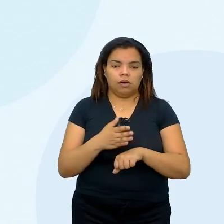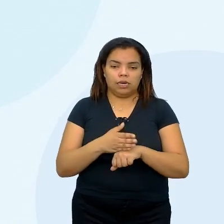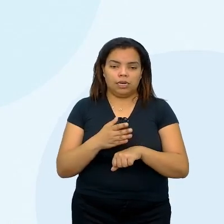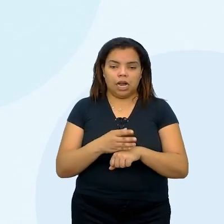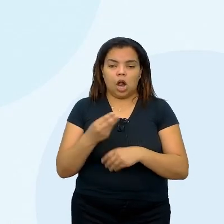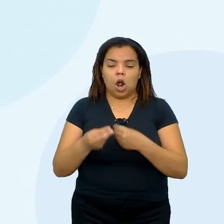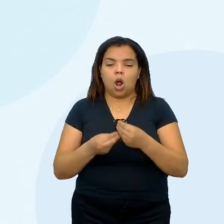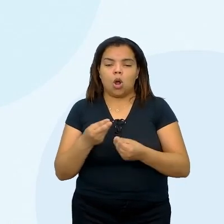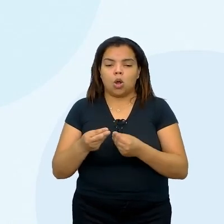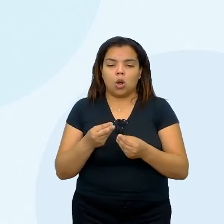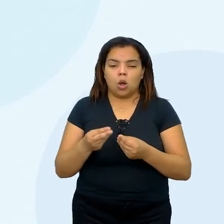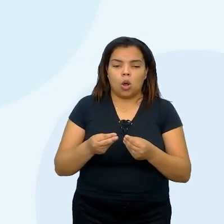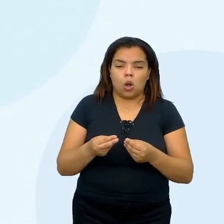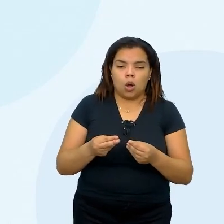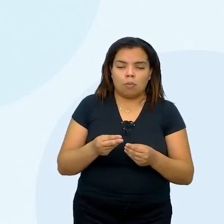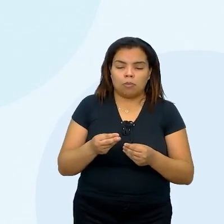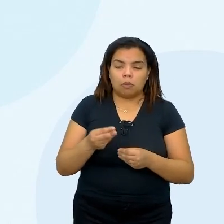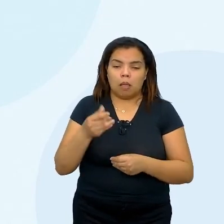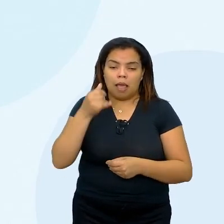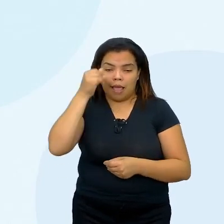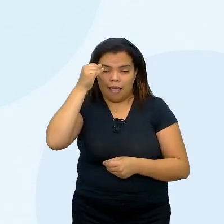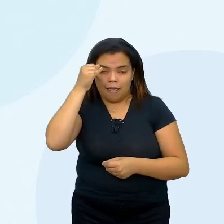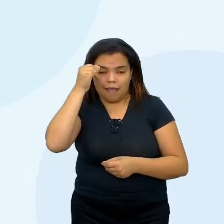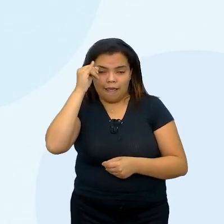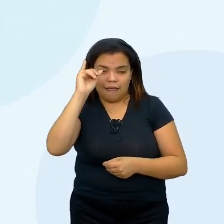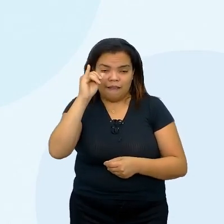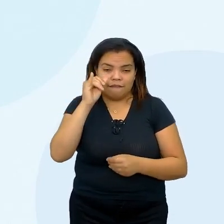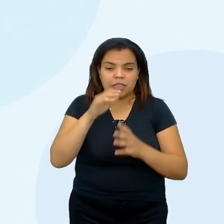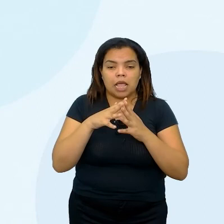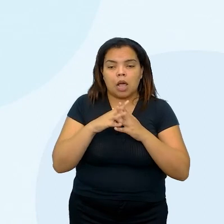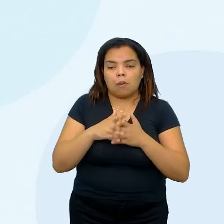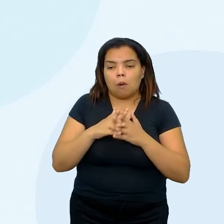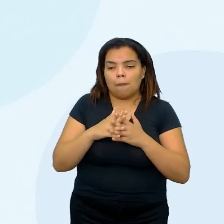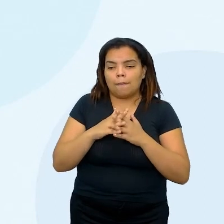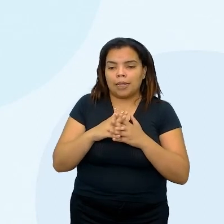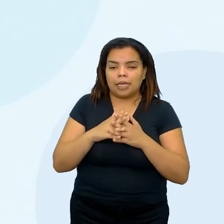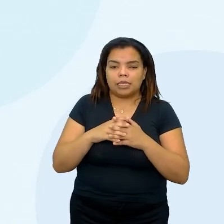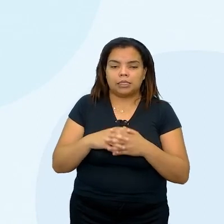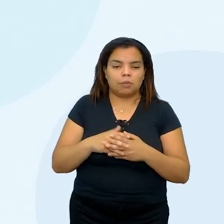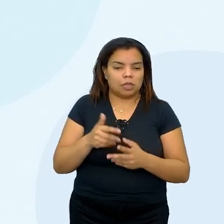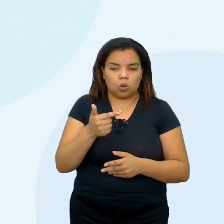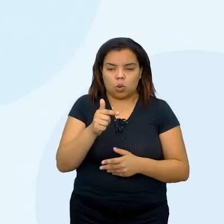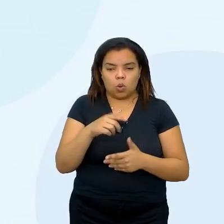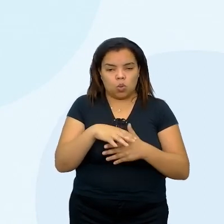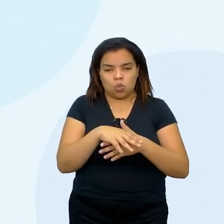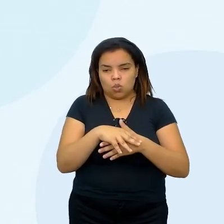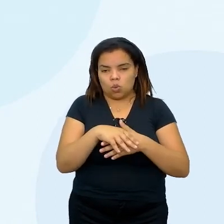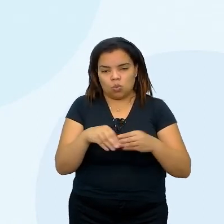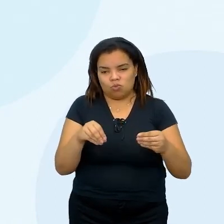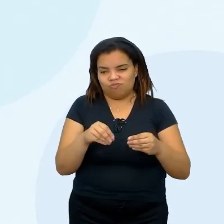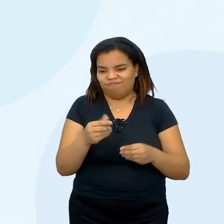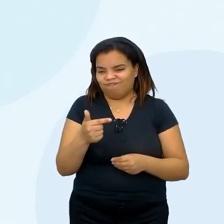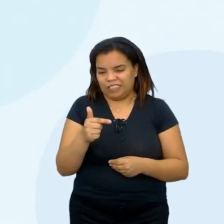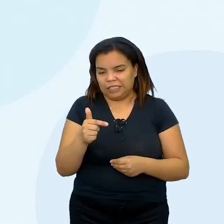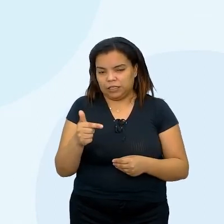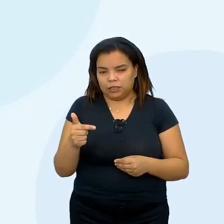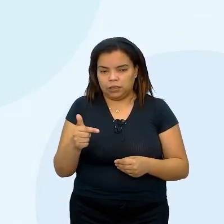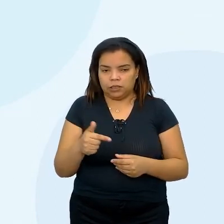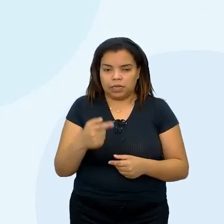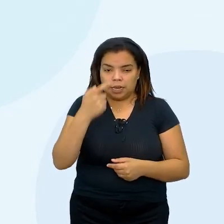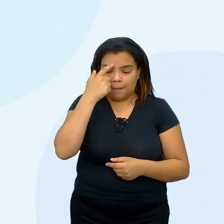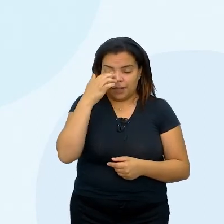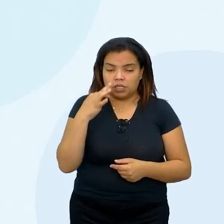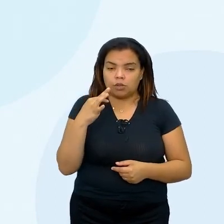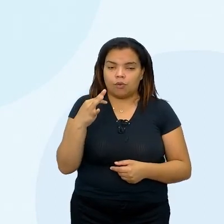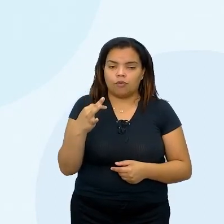doença, controlar os sintomas, evitar algumas complicações, mas não tem cura. E a partir daí, né, a gente pensa no